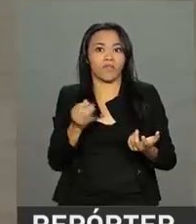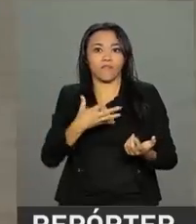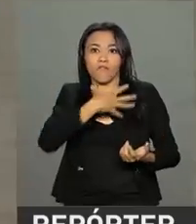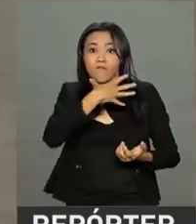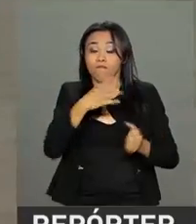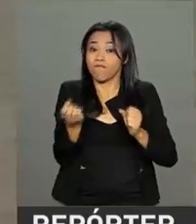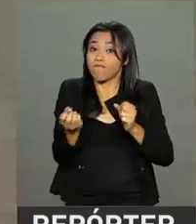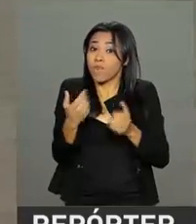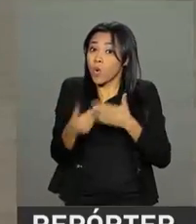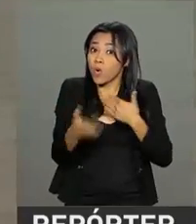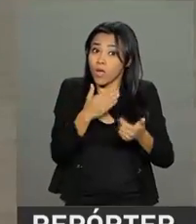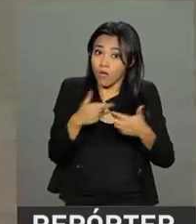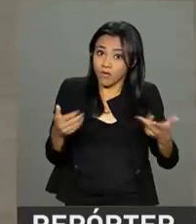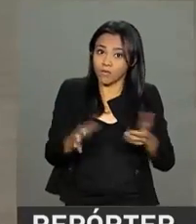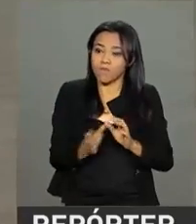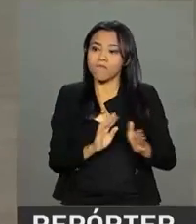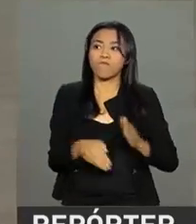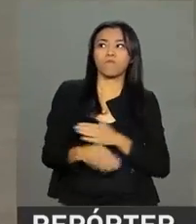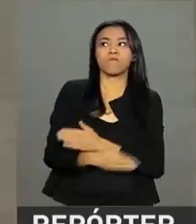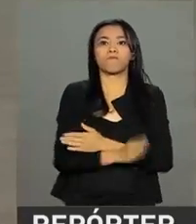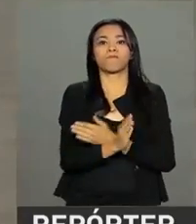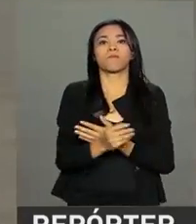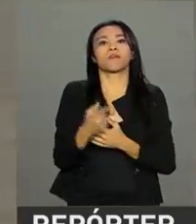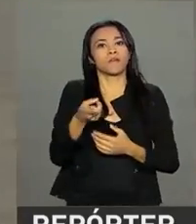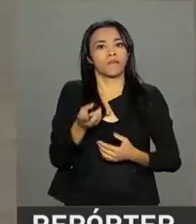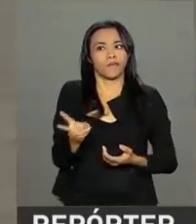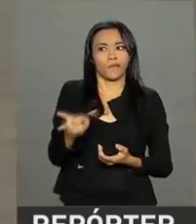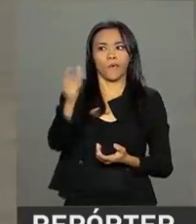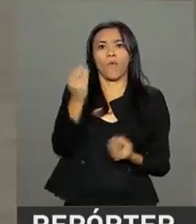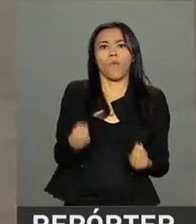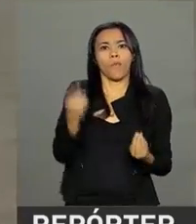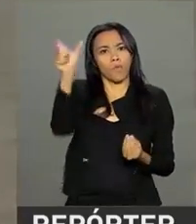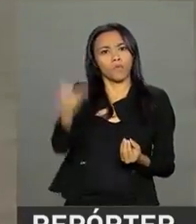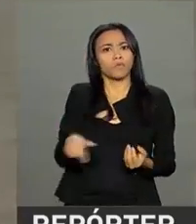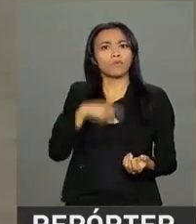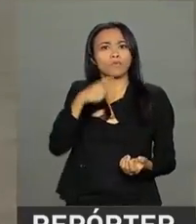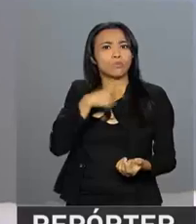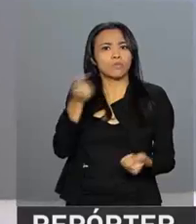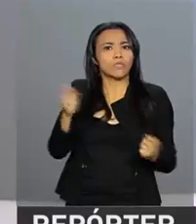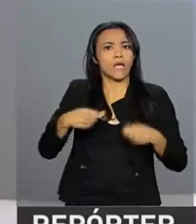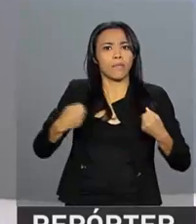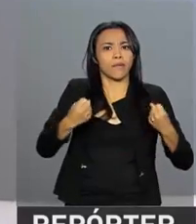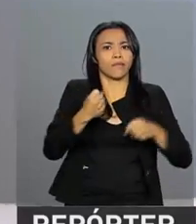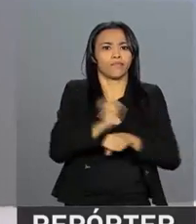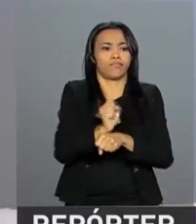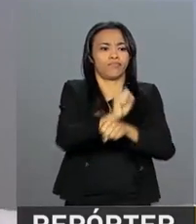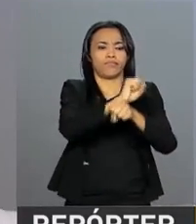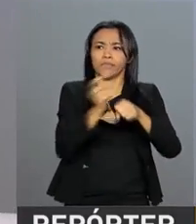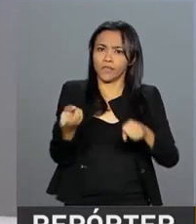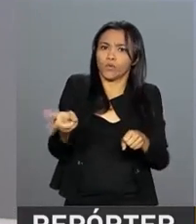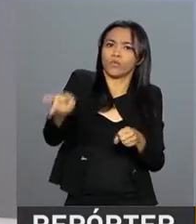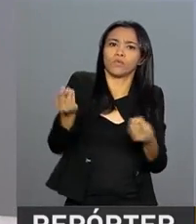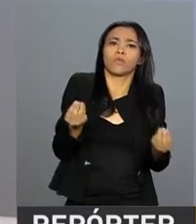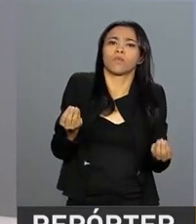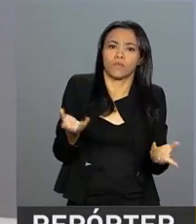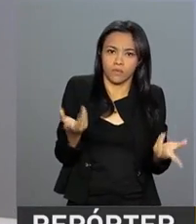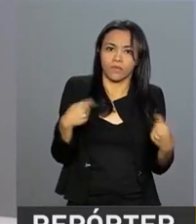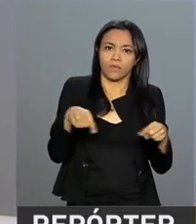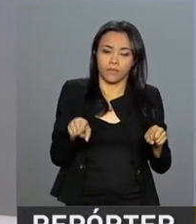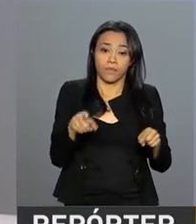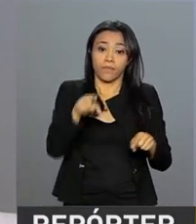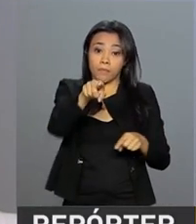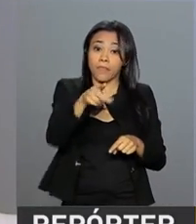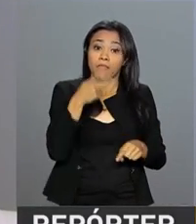que quem não tenha condições de dirigir continue colocando vidas em risco foram estabelecidas regras muito claras